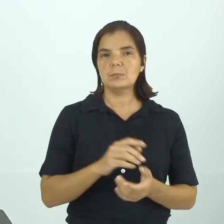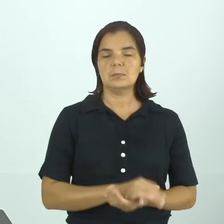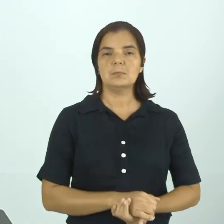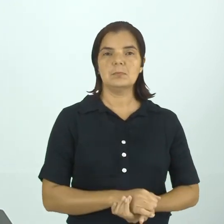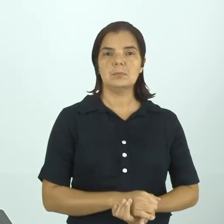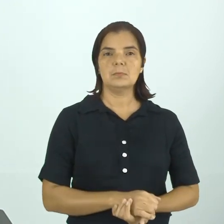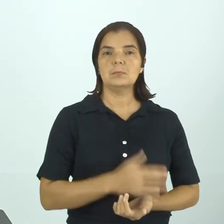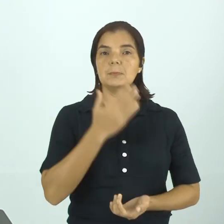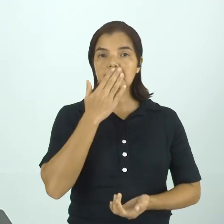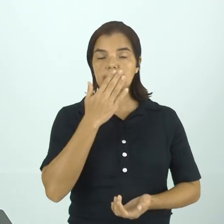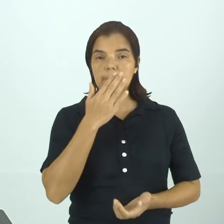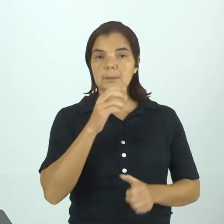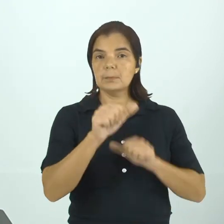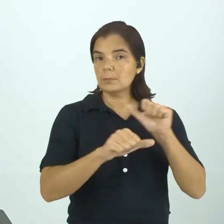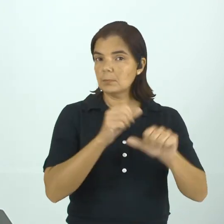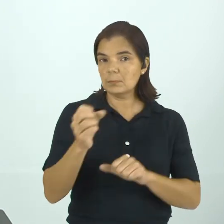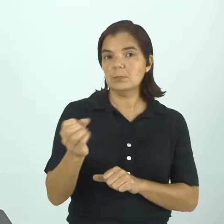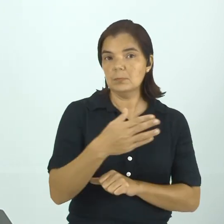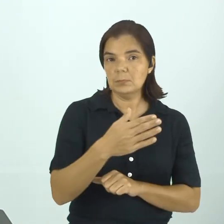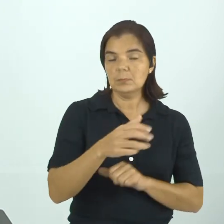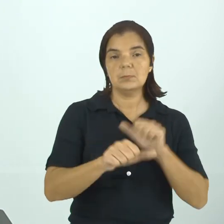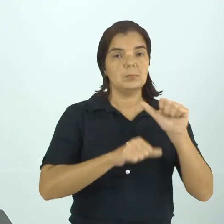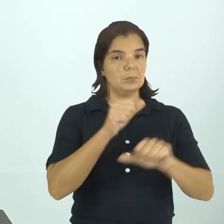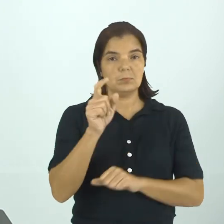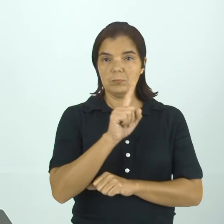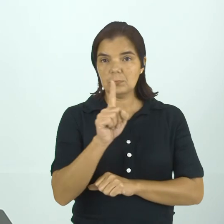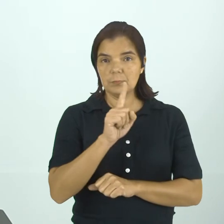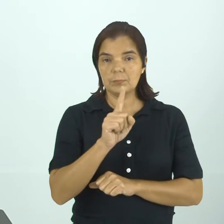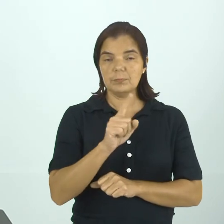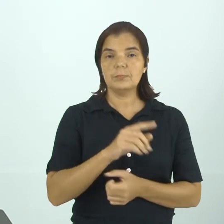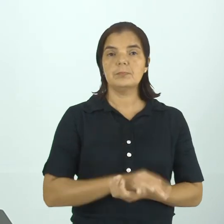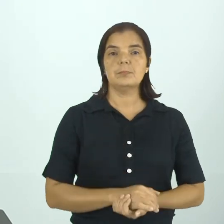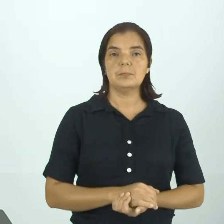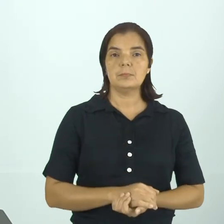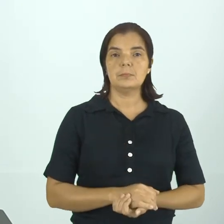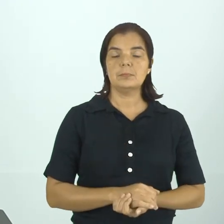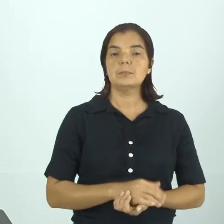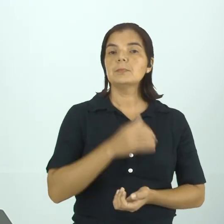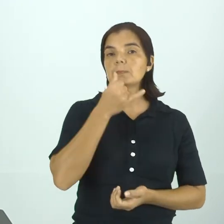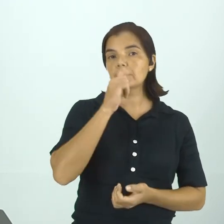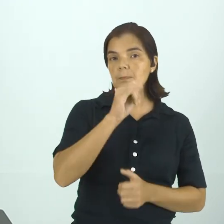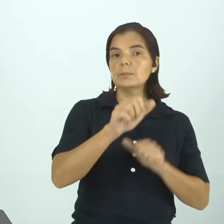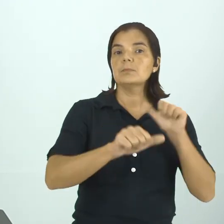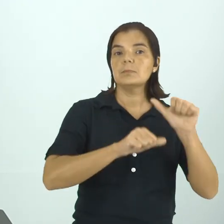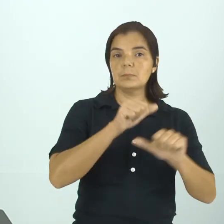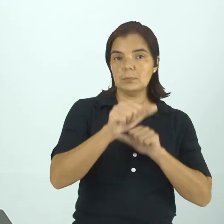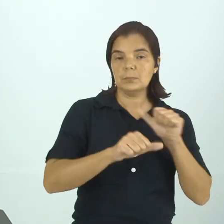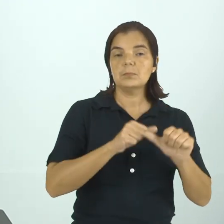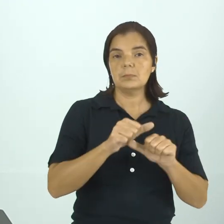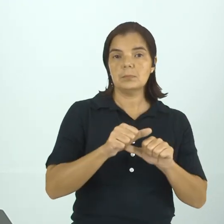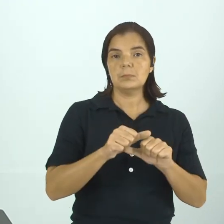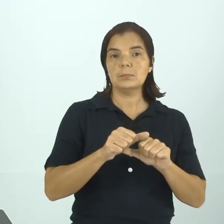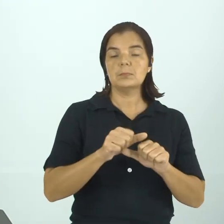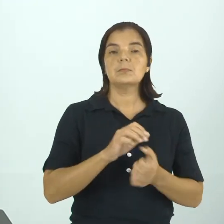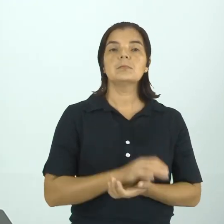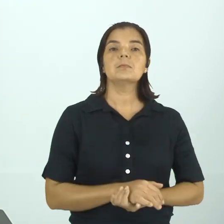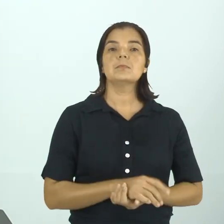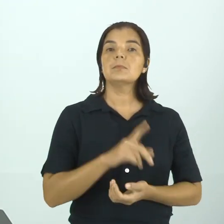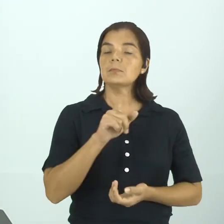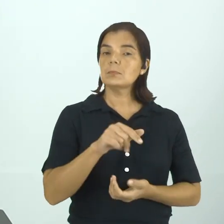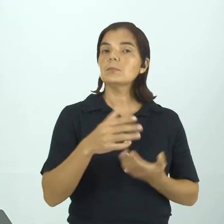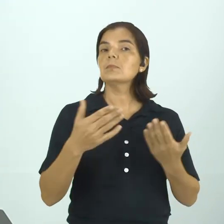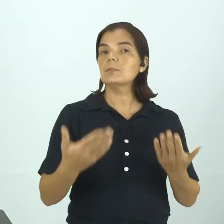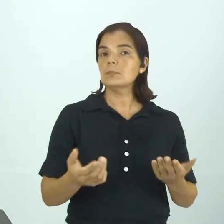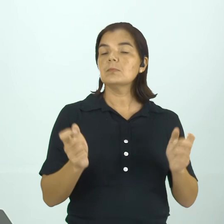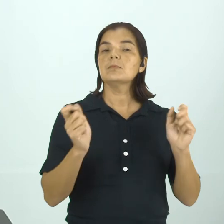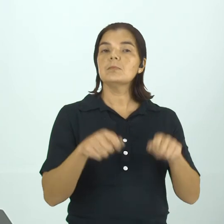do tipo de energia renovável e não renovável? Na energia renovável, as fontes de energia renovável é